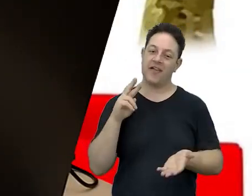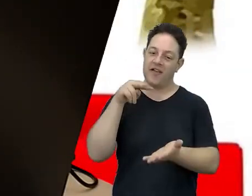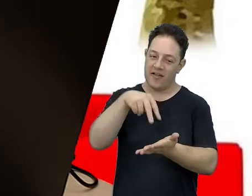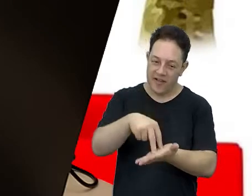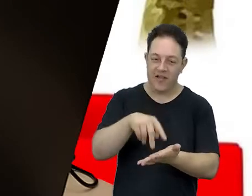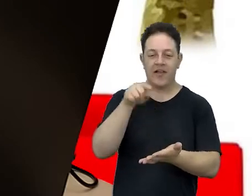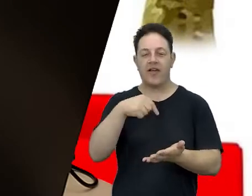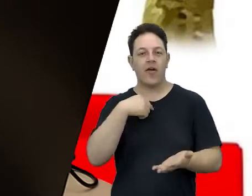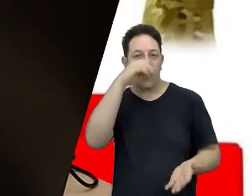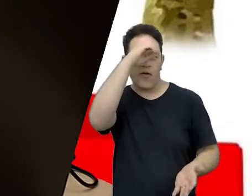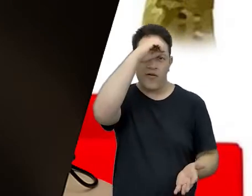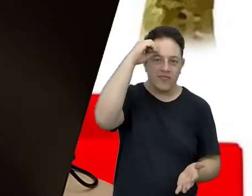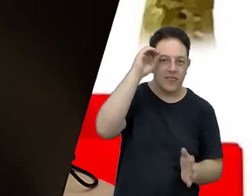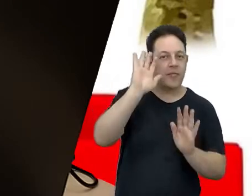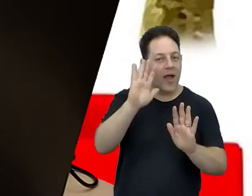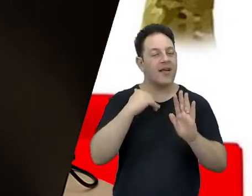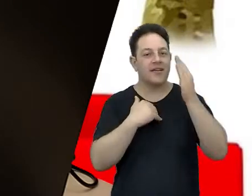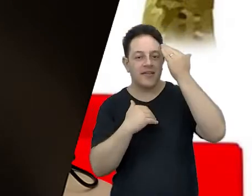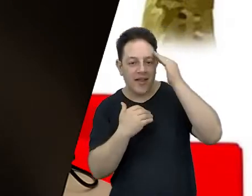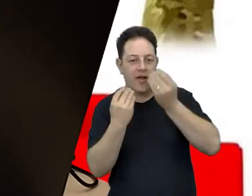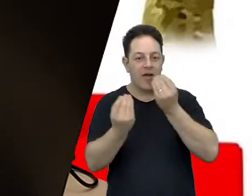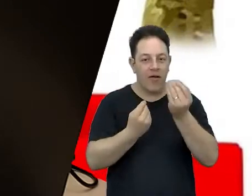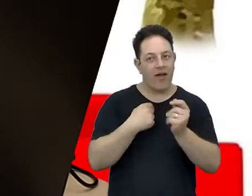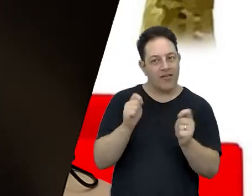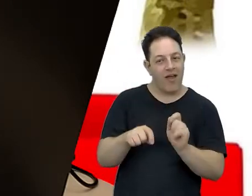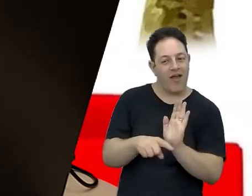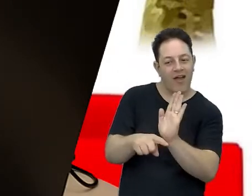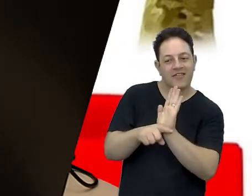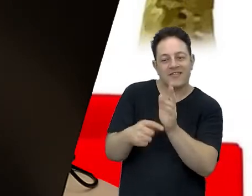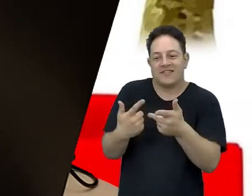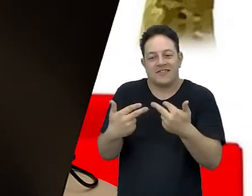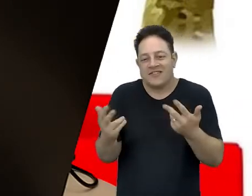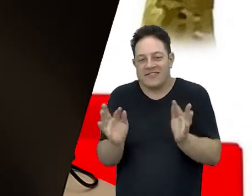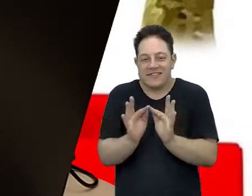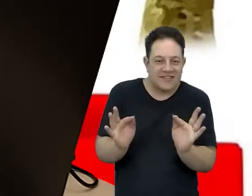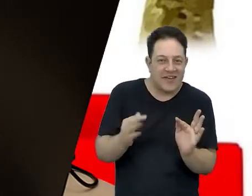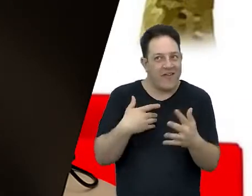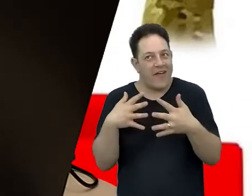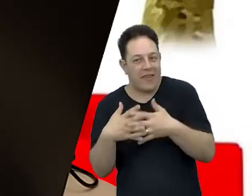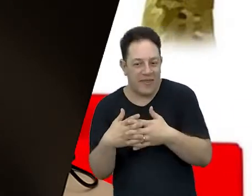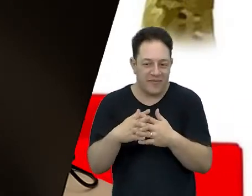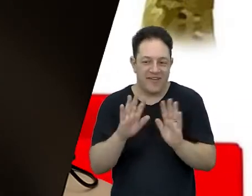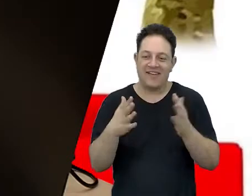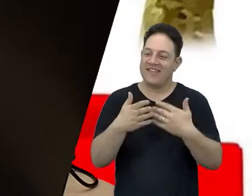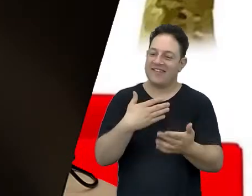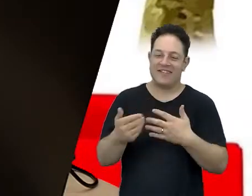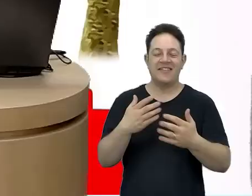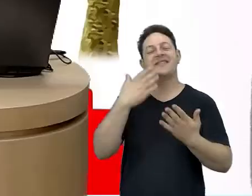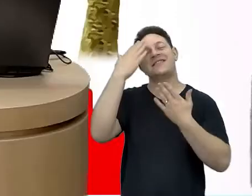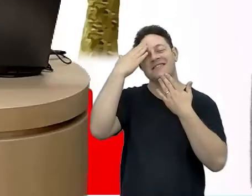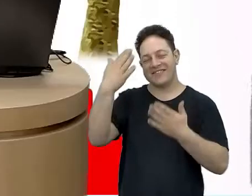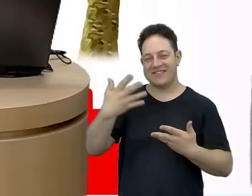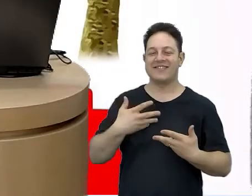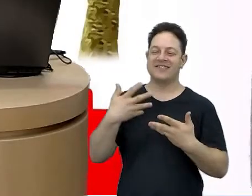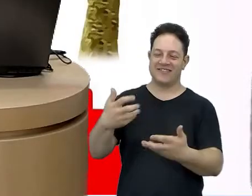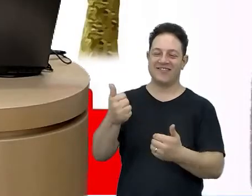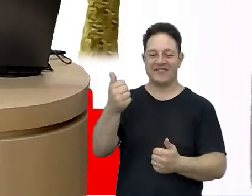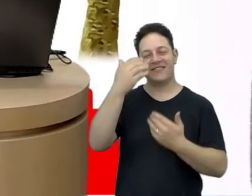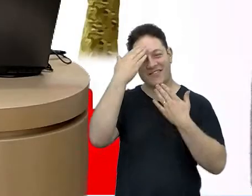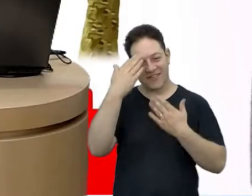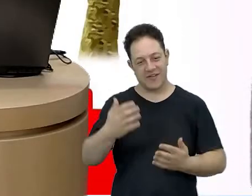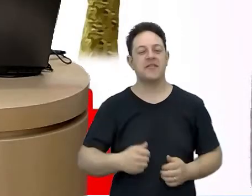para poder entender um pouquinho mais, poder dar uma participação que seja uma ajudazinha ou uma atrapalhadinha, mas vim e agradeço o convite, muito